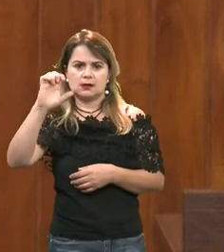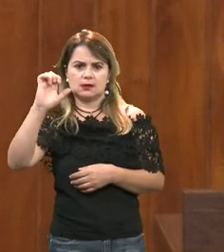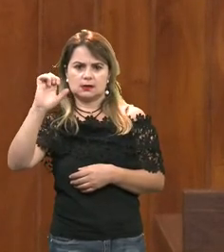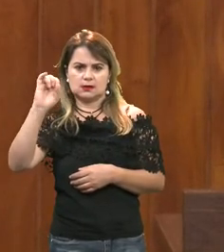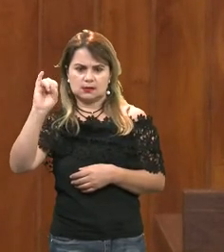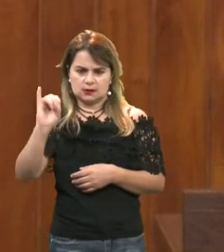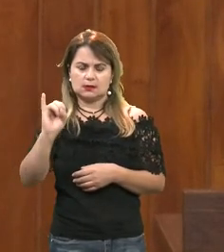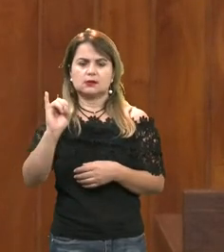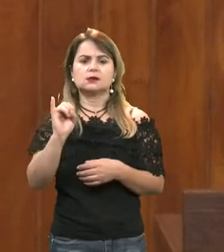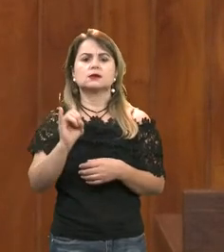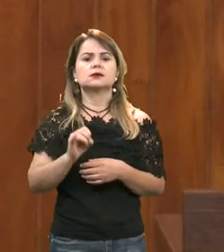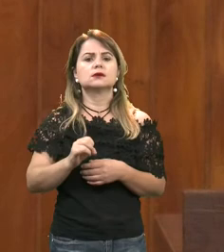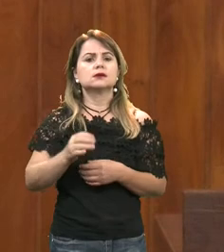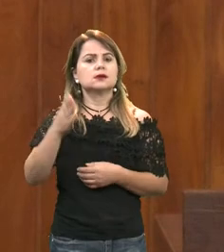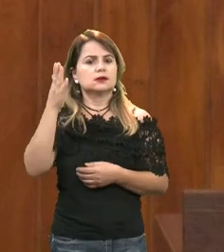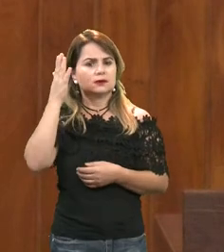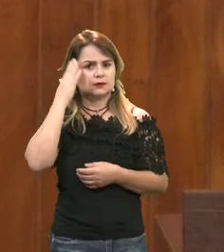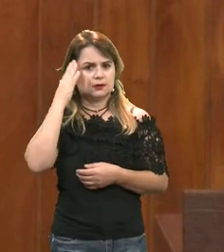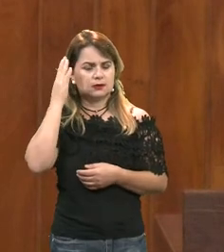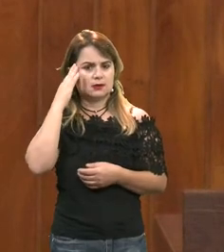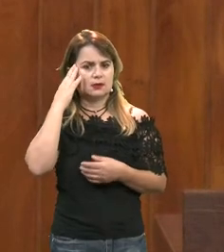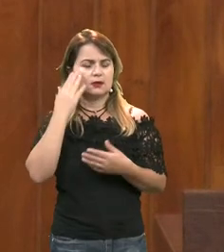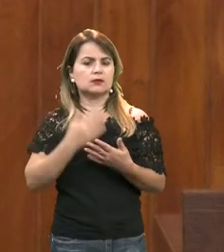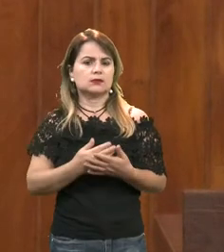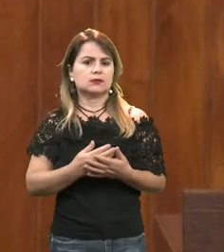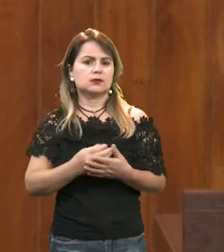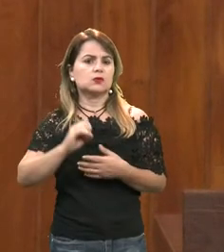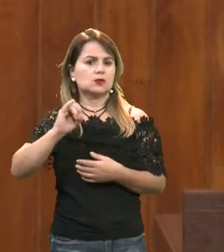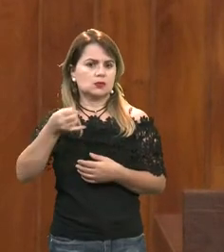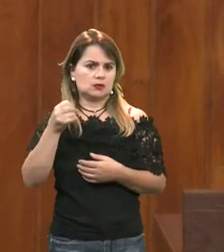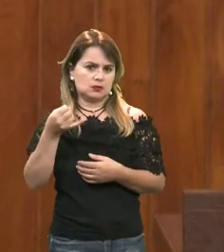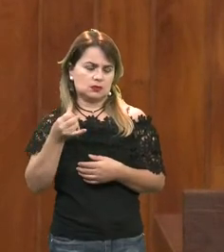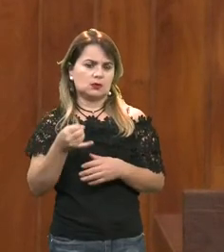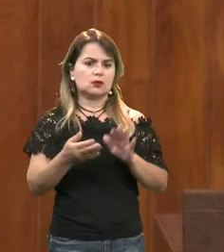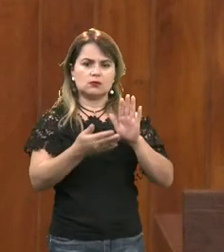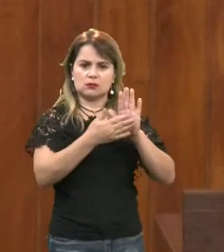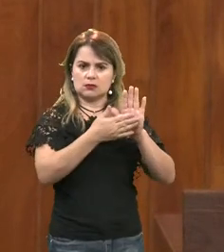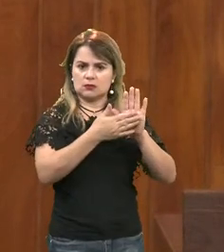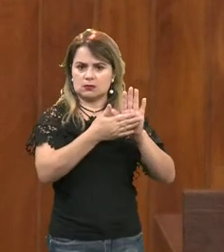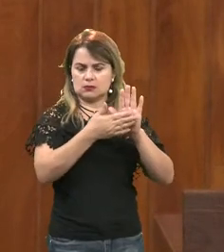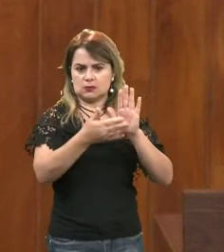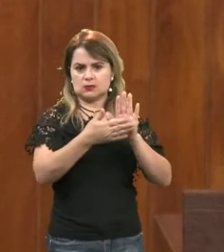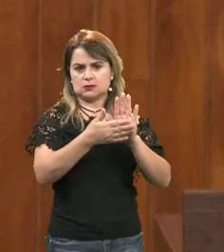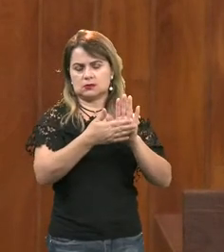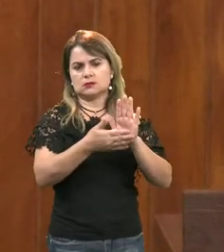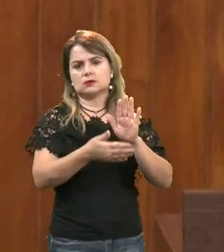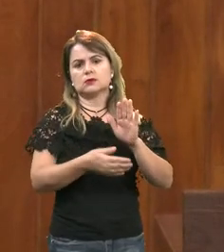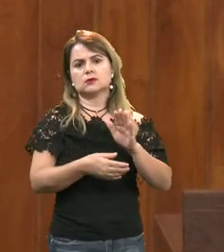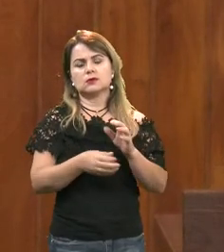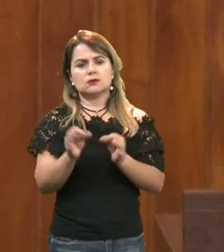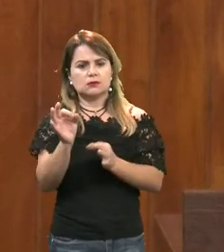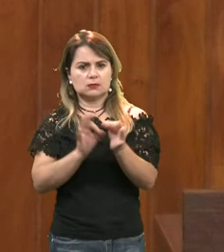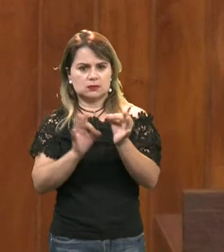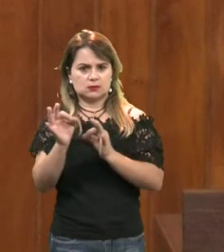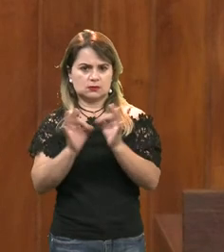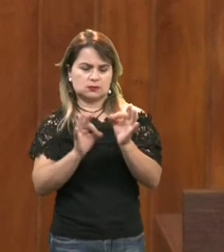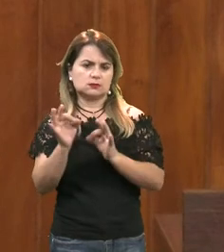da conveniência e oportunidade desta propositura, qual se pretende